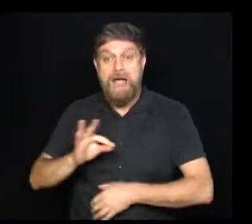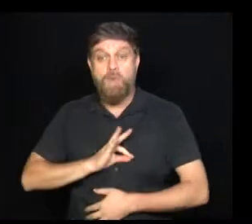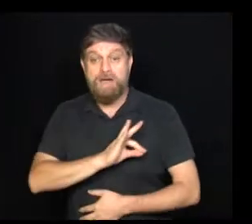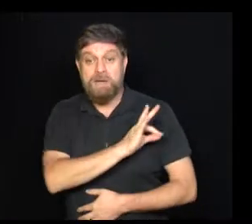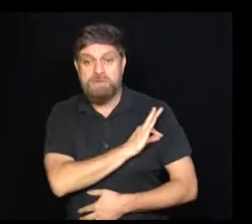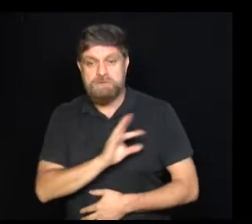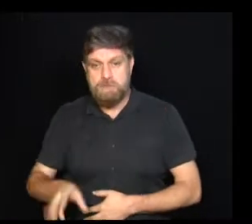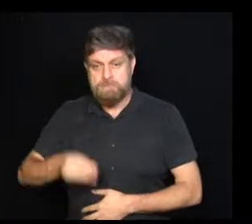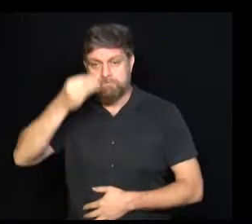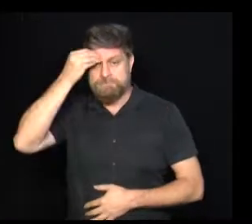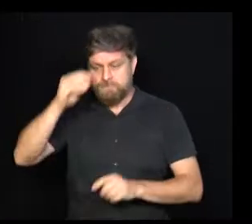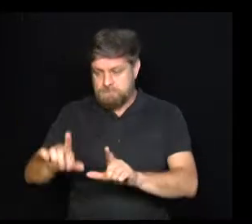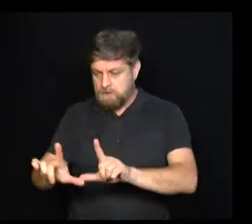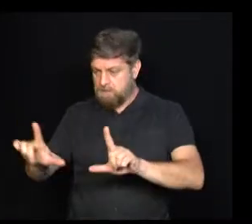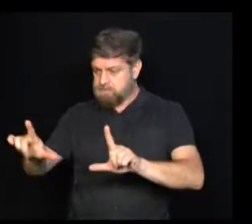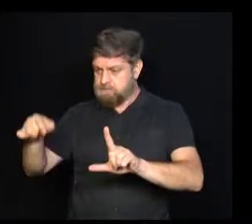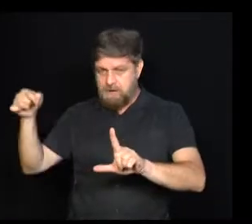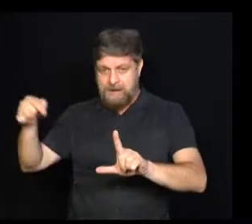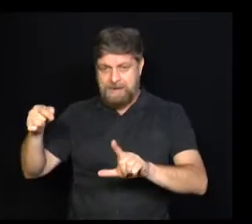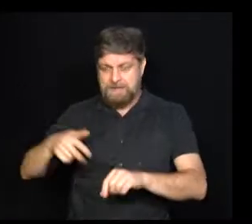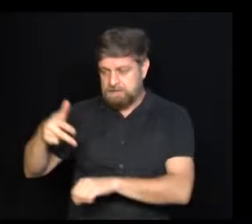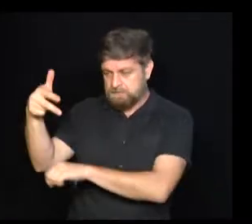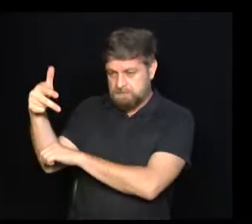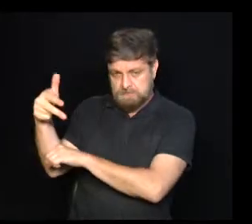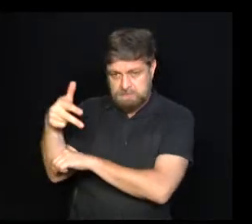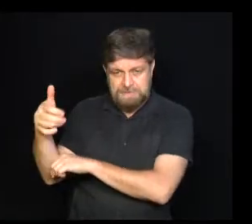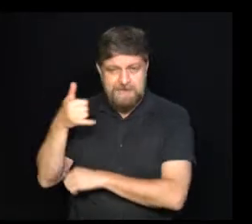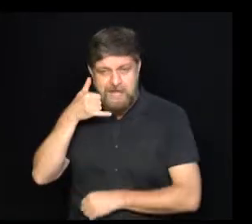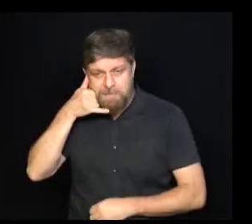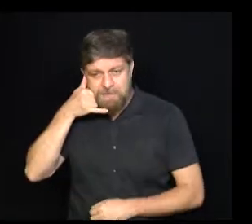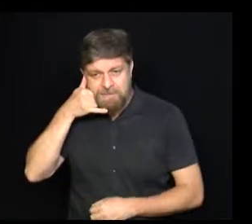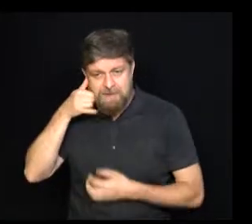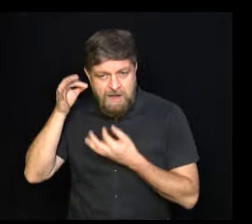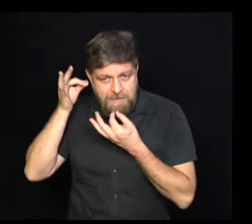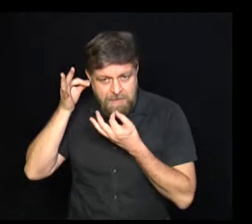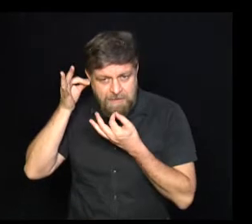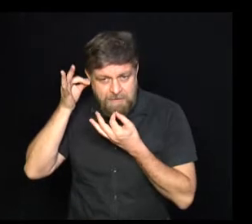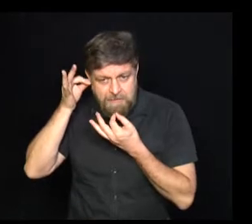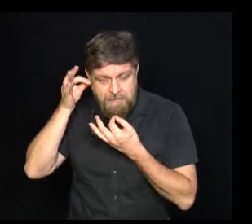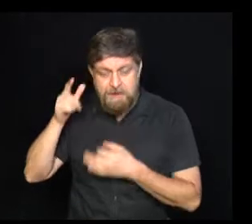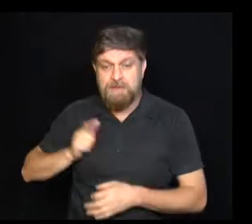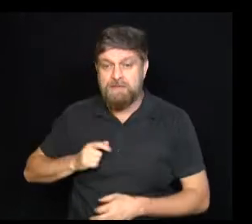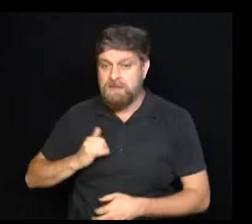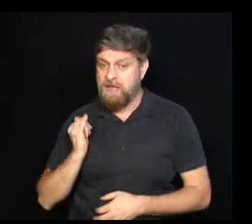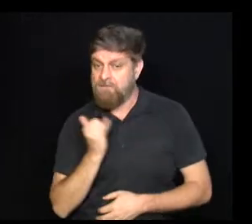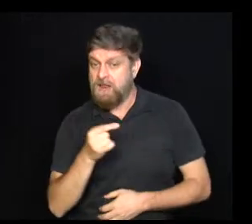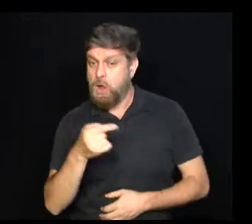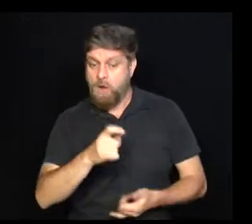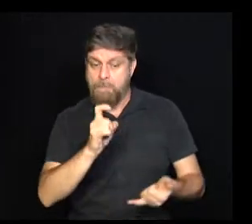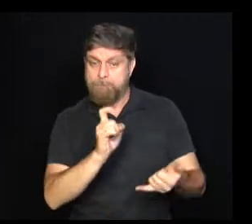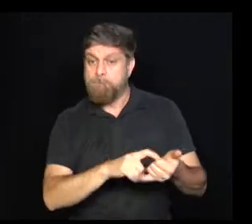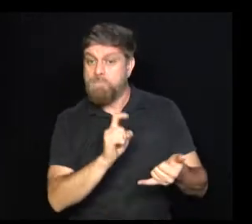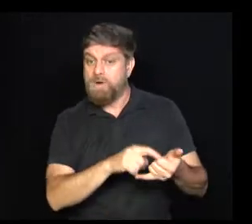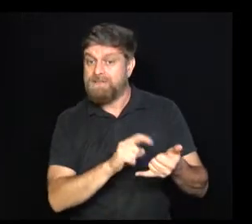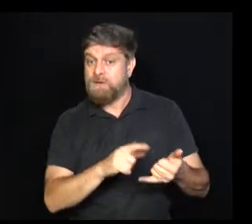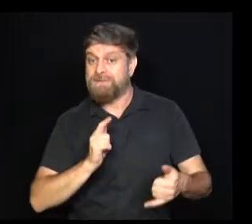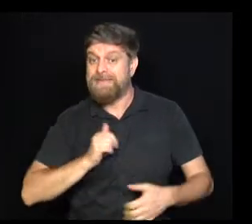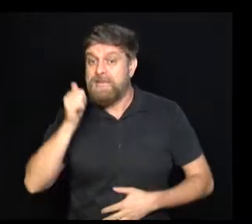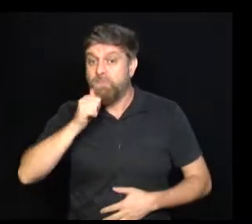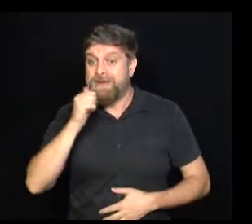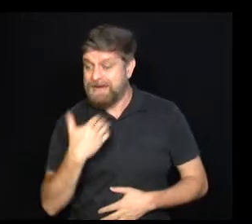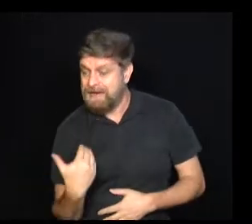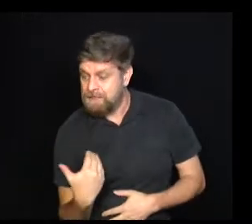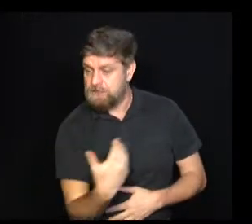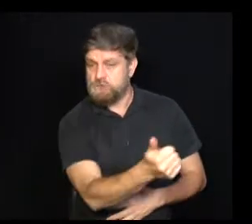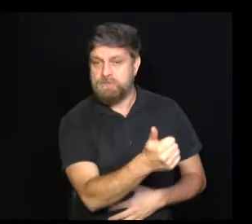de Campinas. Lá no SECOM, na nossa central de rádio, toca um alarme para dizer que foi acionado o botão e, a partir daí,